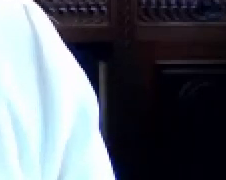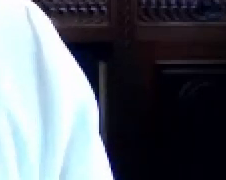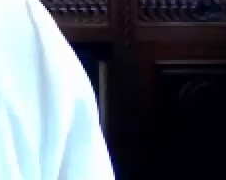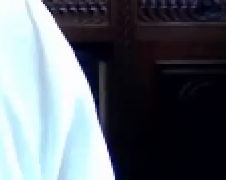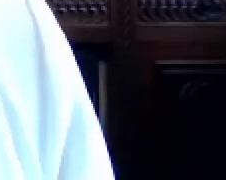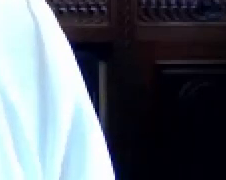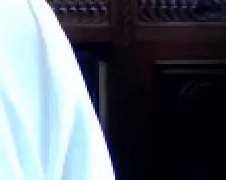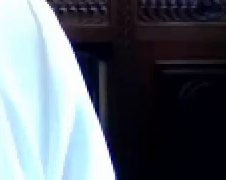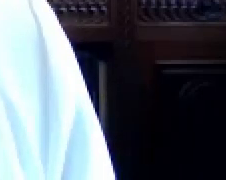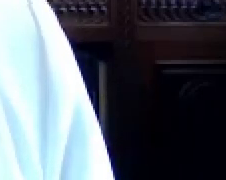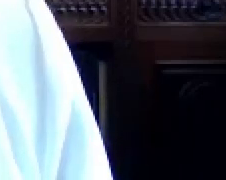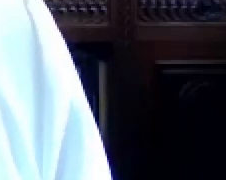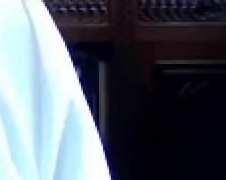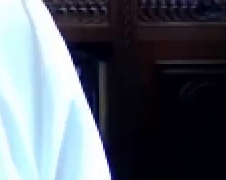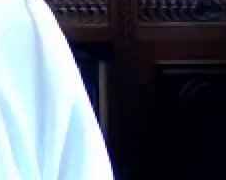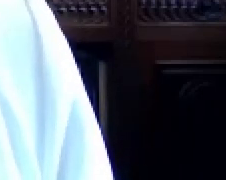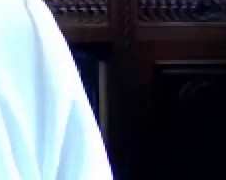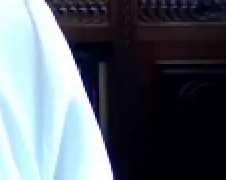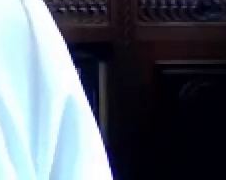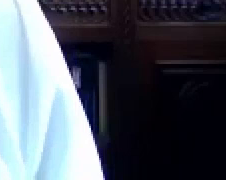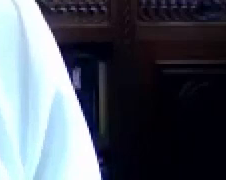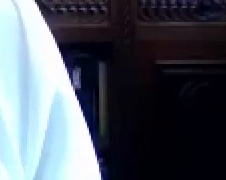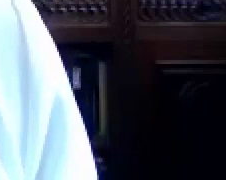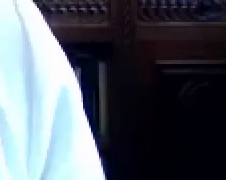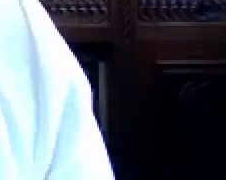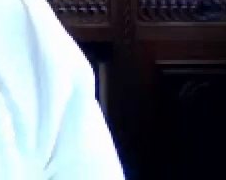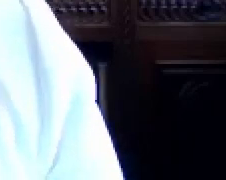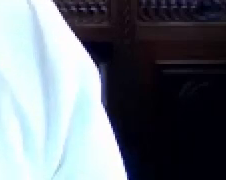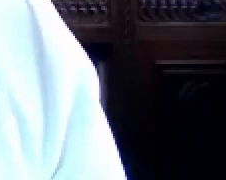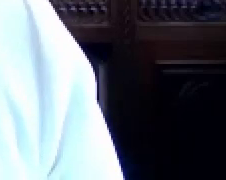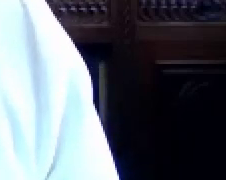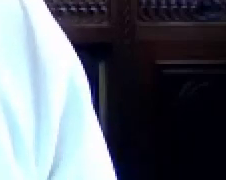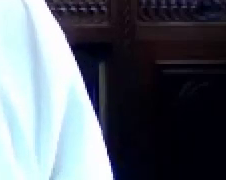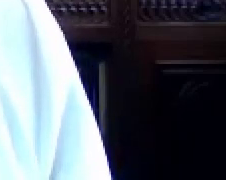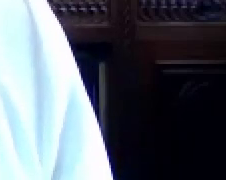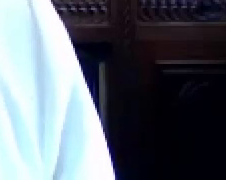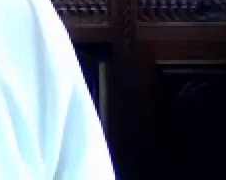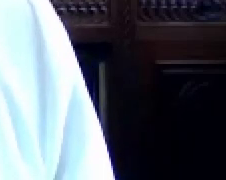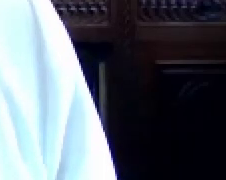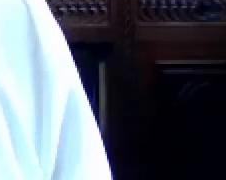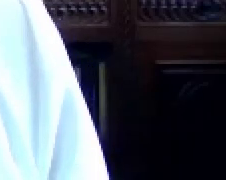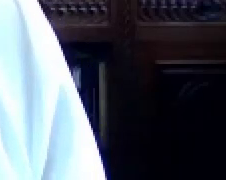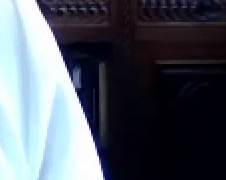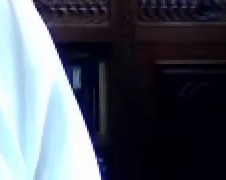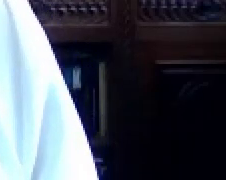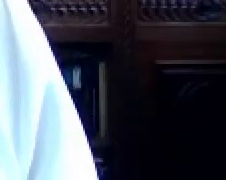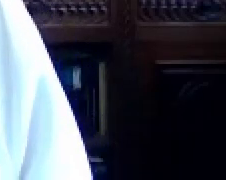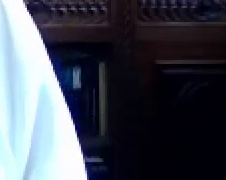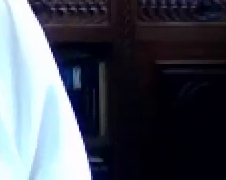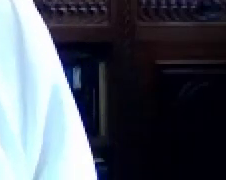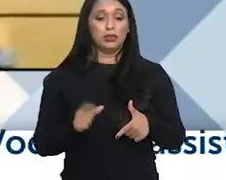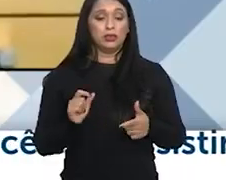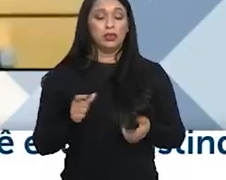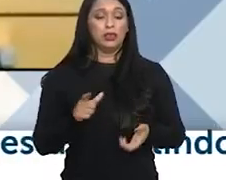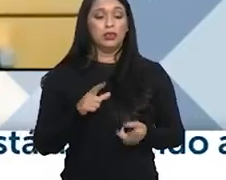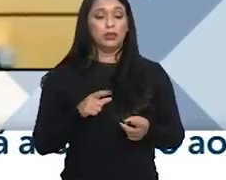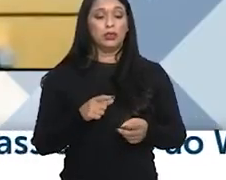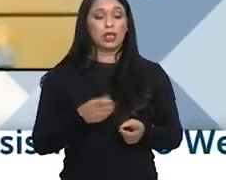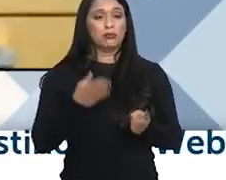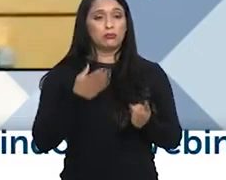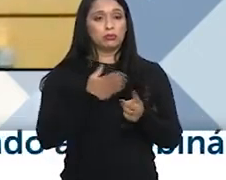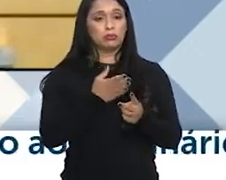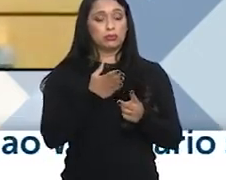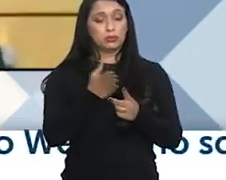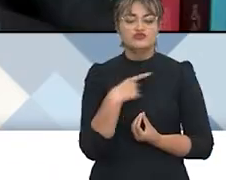nessa nova e poderosa ferramenta processual, inclusive sob a perspectiva do Superior Tribunal de Justiça. O webinário